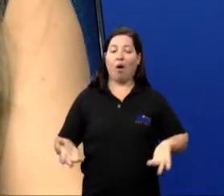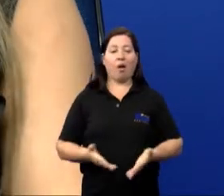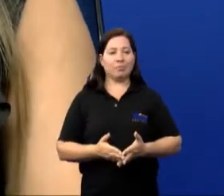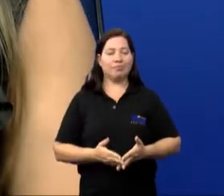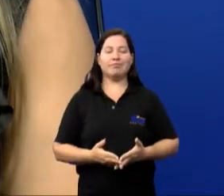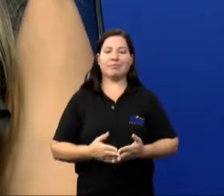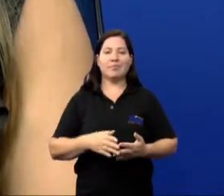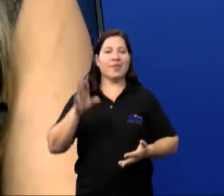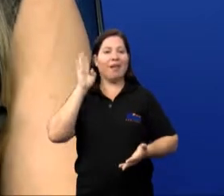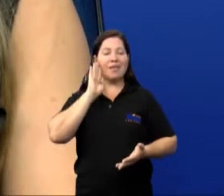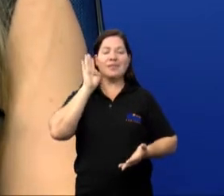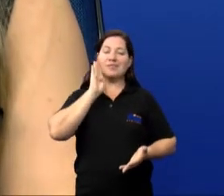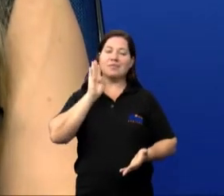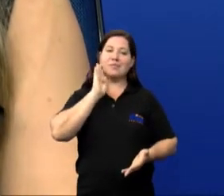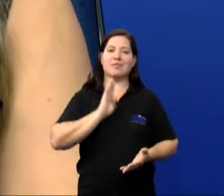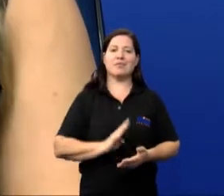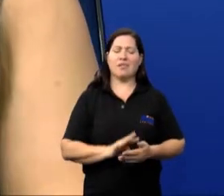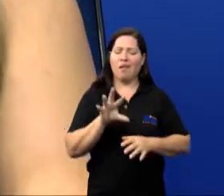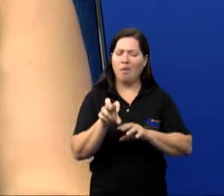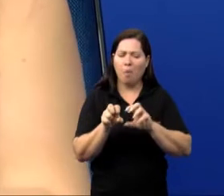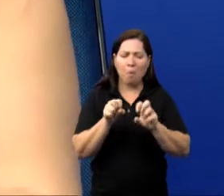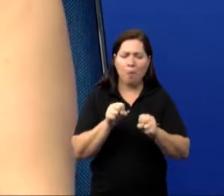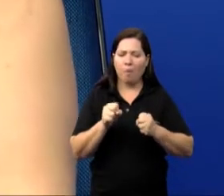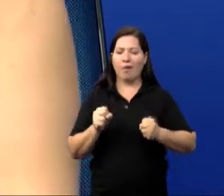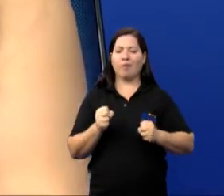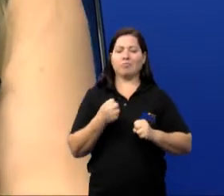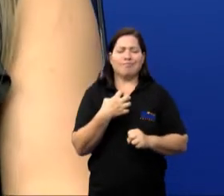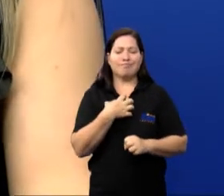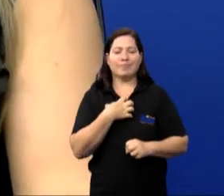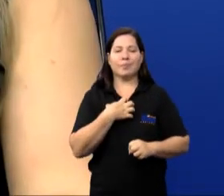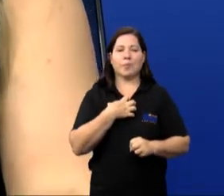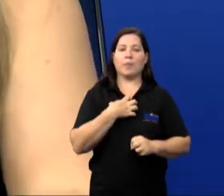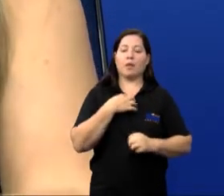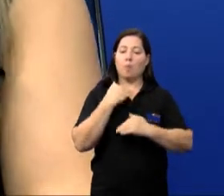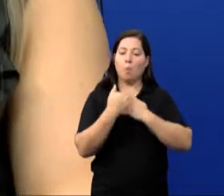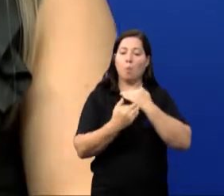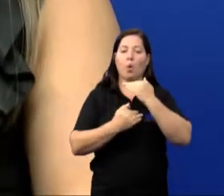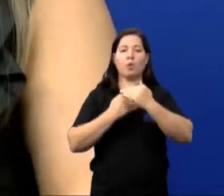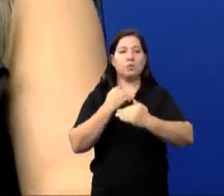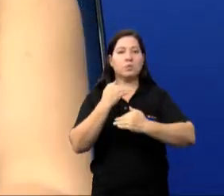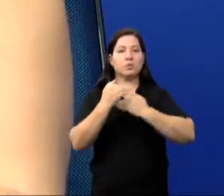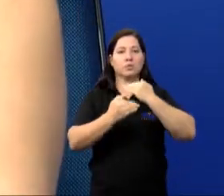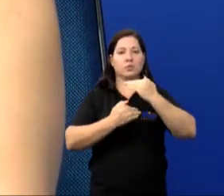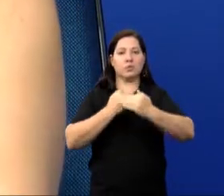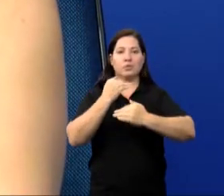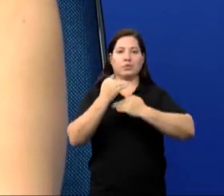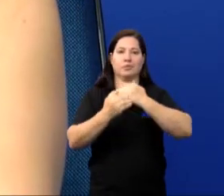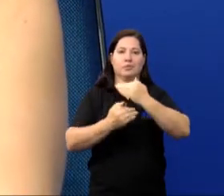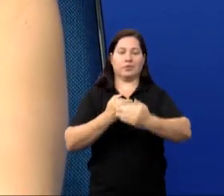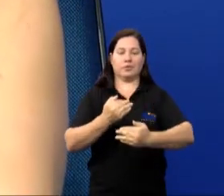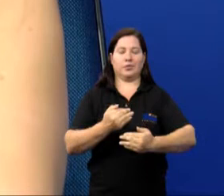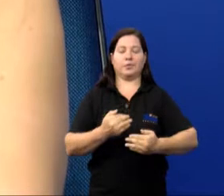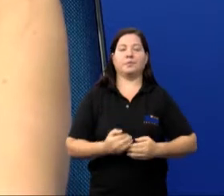momento em que elas estão tocando, etc. Né? Todo esse processo é processual, porque eu digo que é processual porque não se deixa,